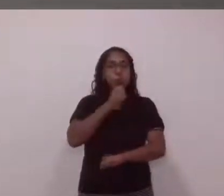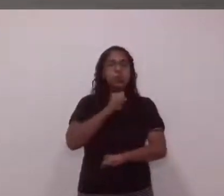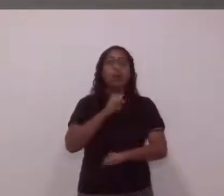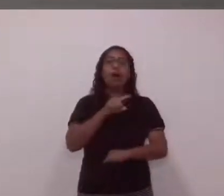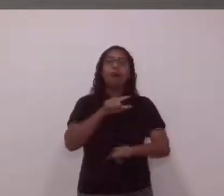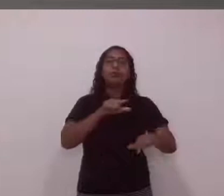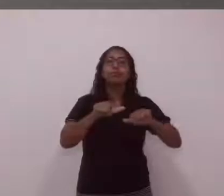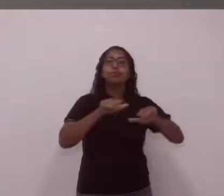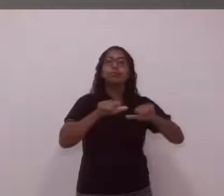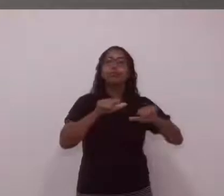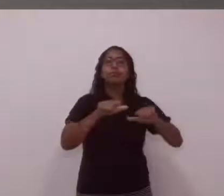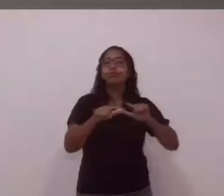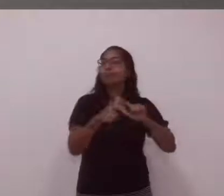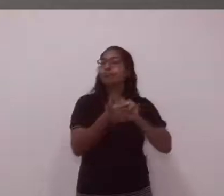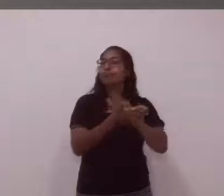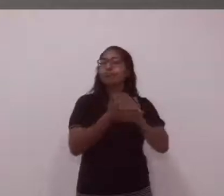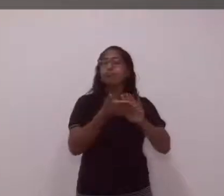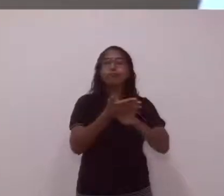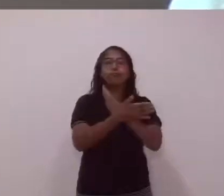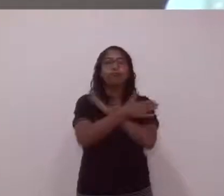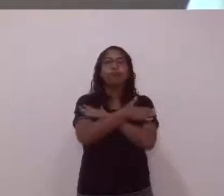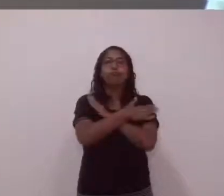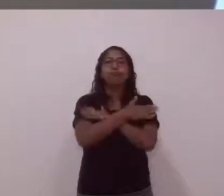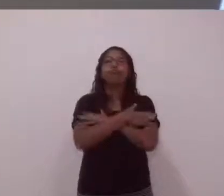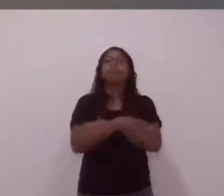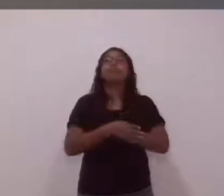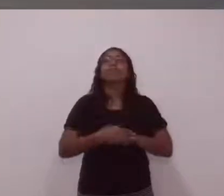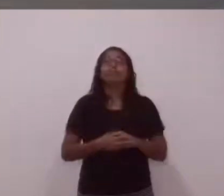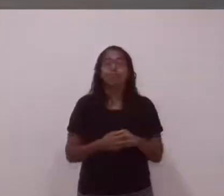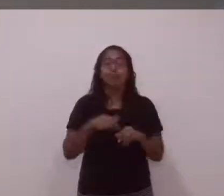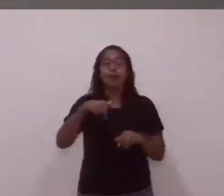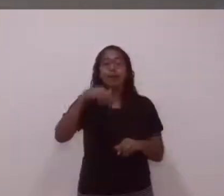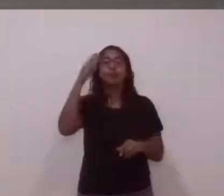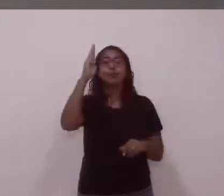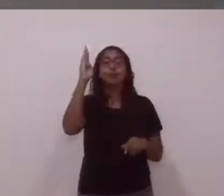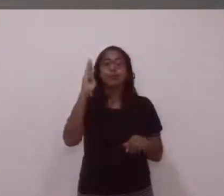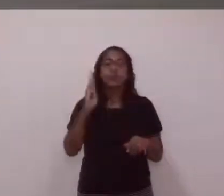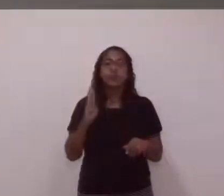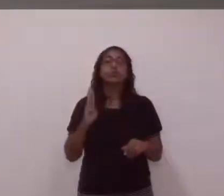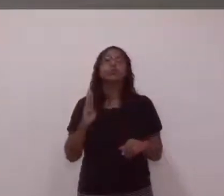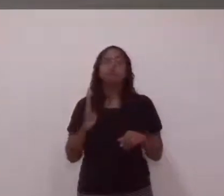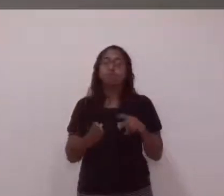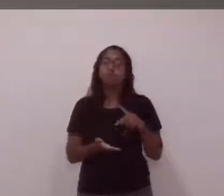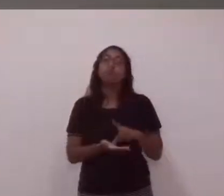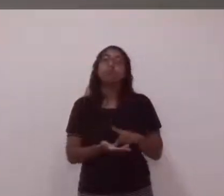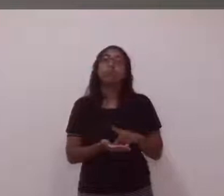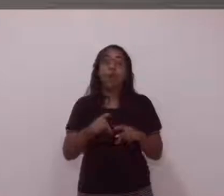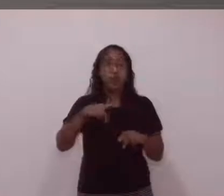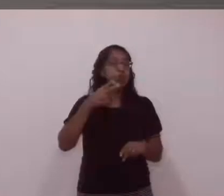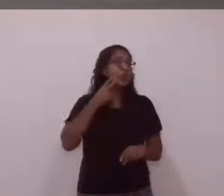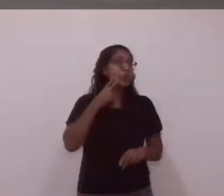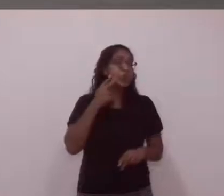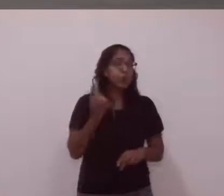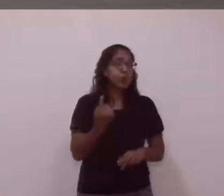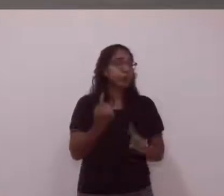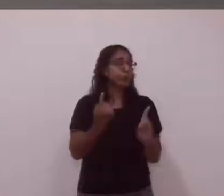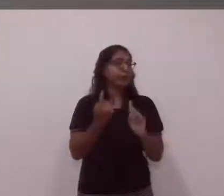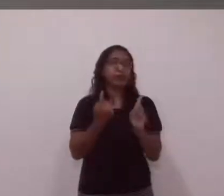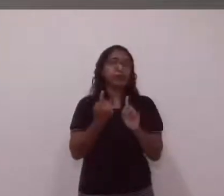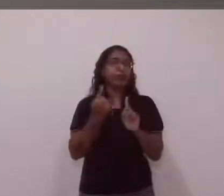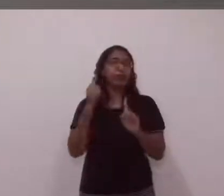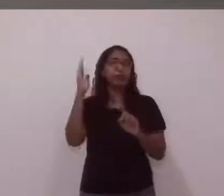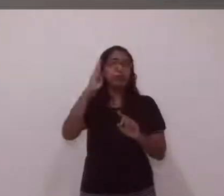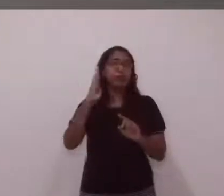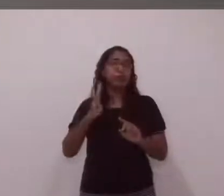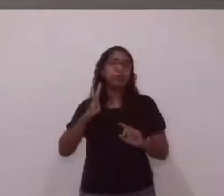realidade que nós vivemos no nosso Brasil não somente em Vinhedo eu queria